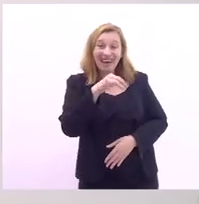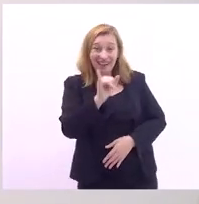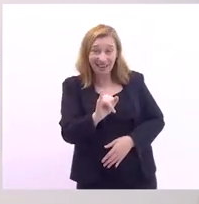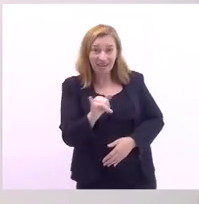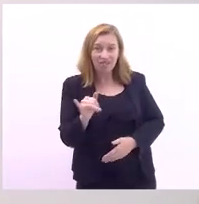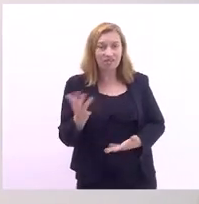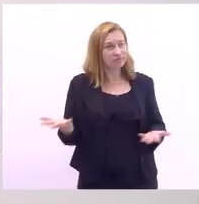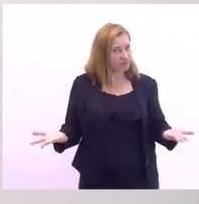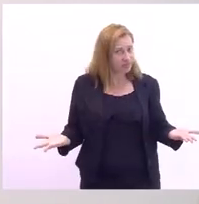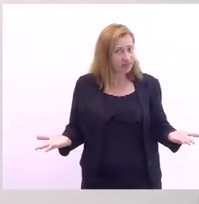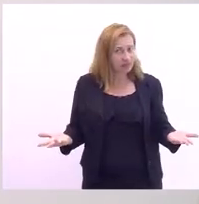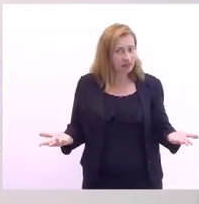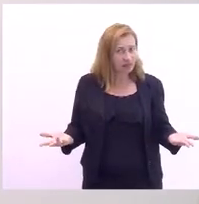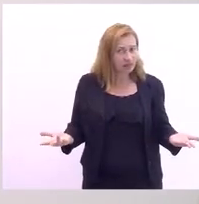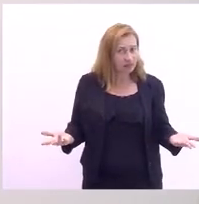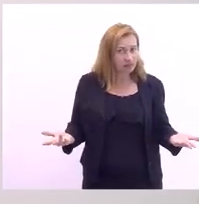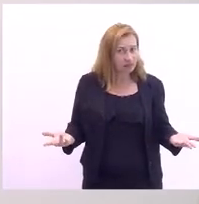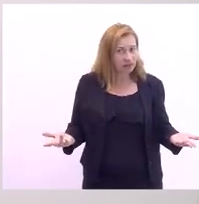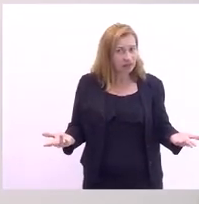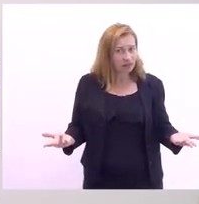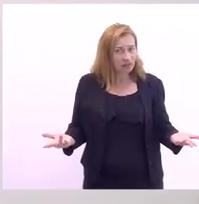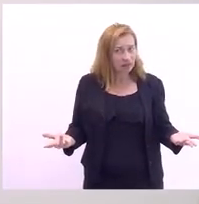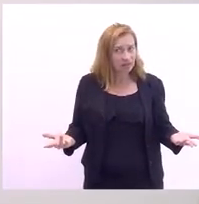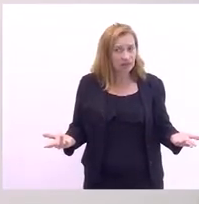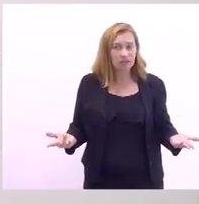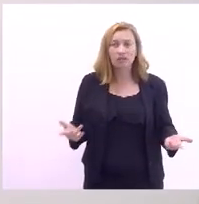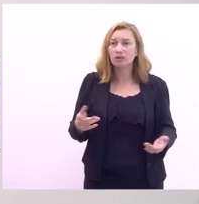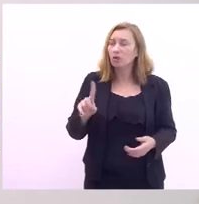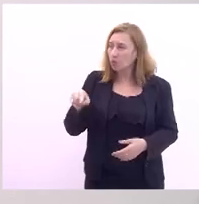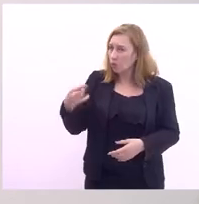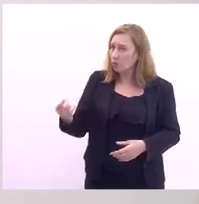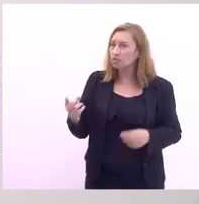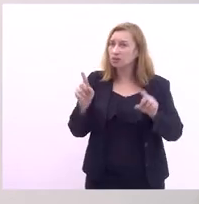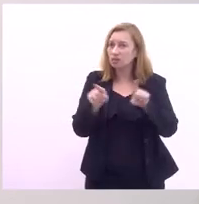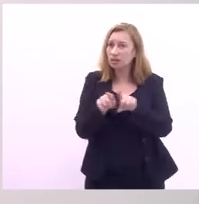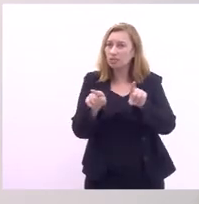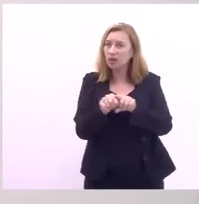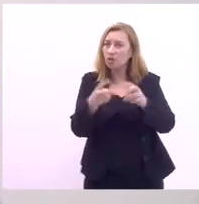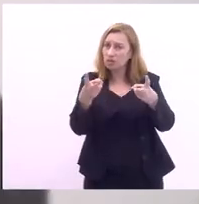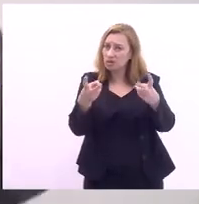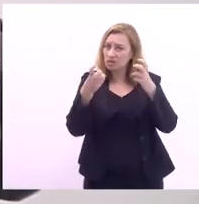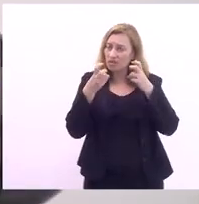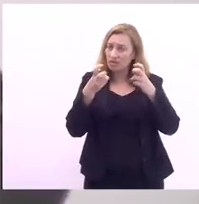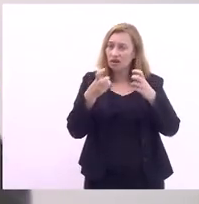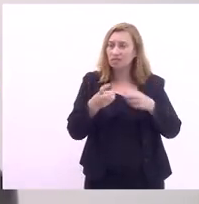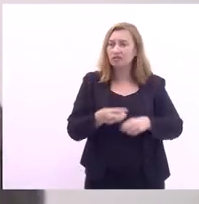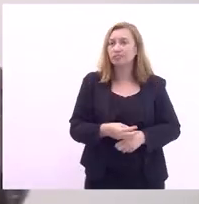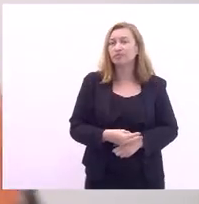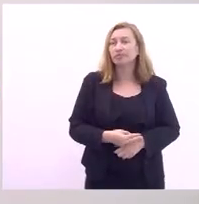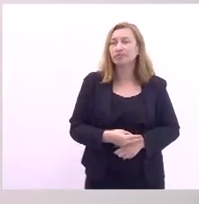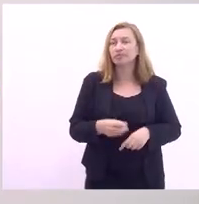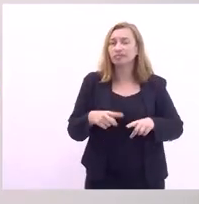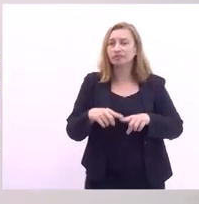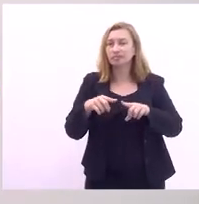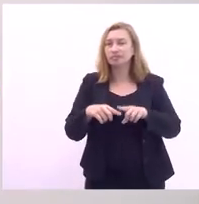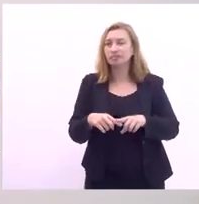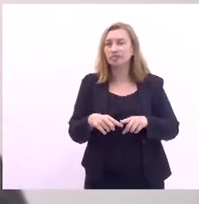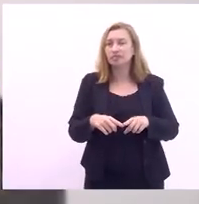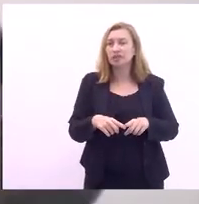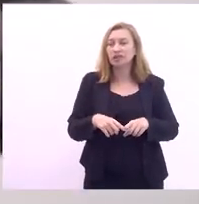Então como é que se diz? Aqui uma coisa que foi observada, a terceirização de